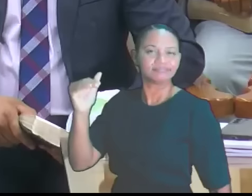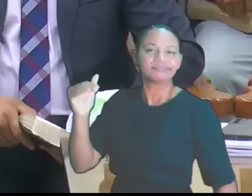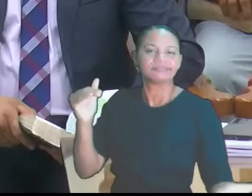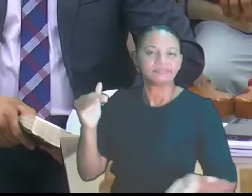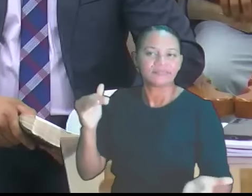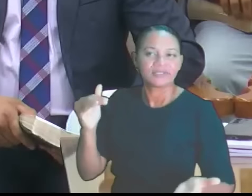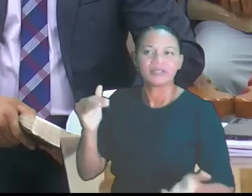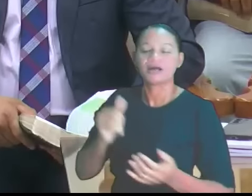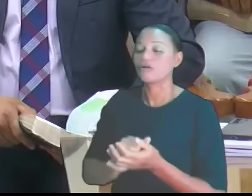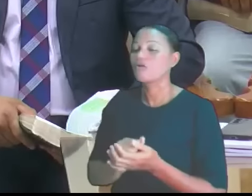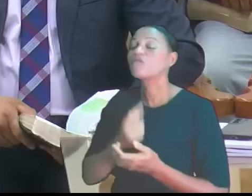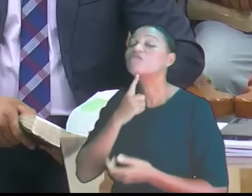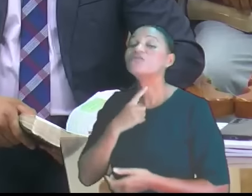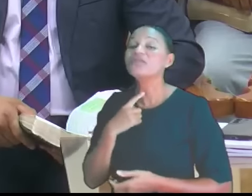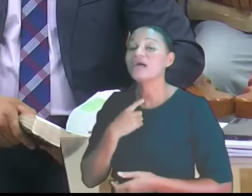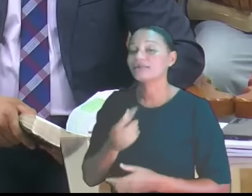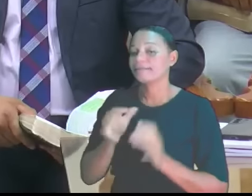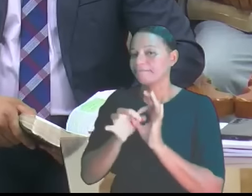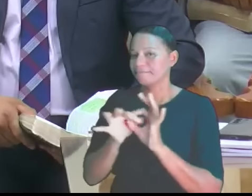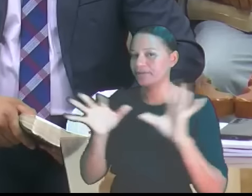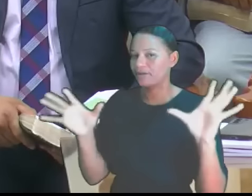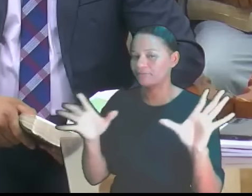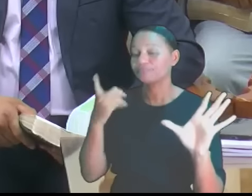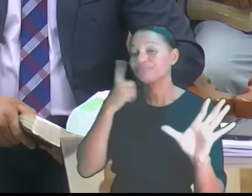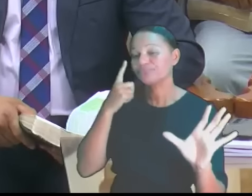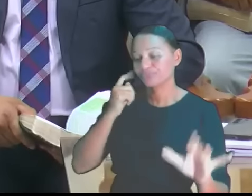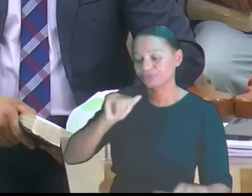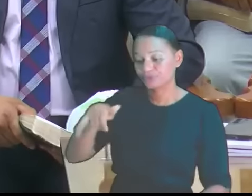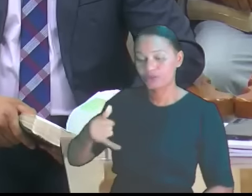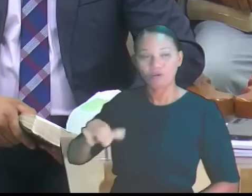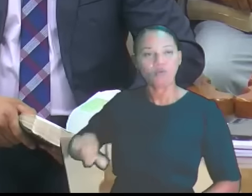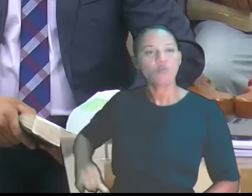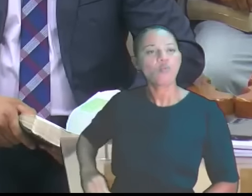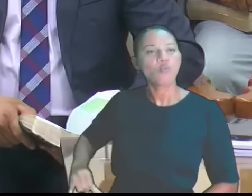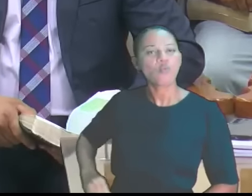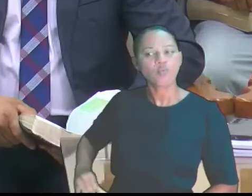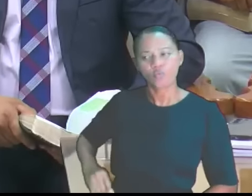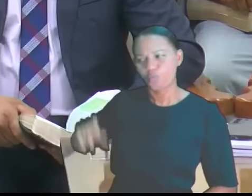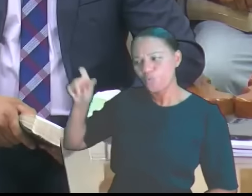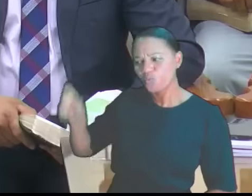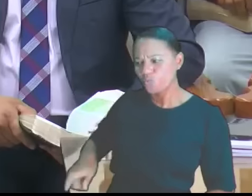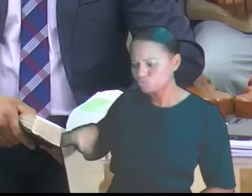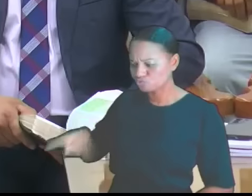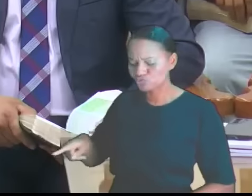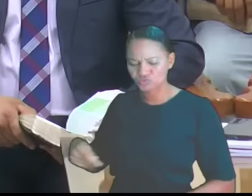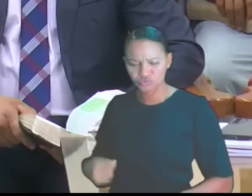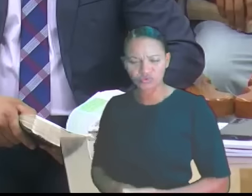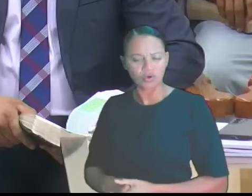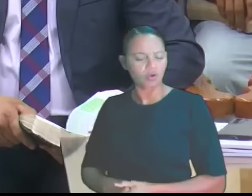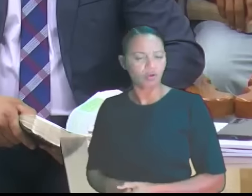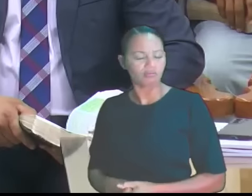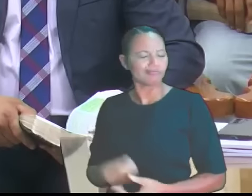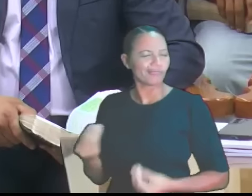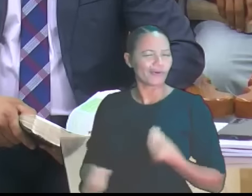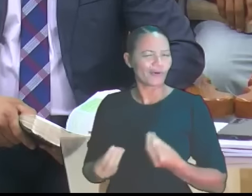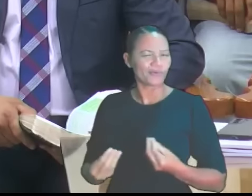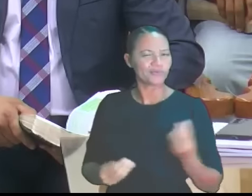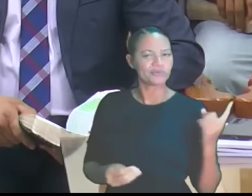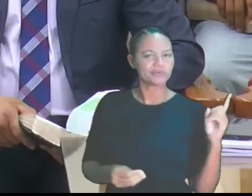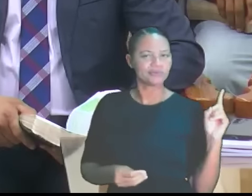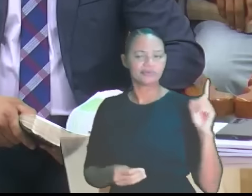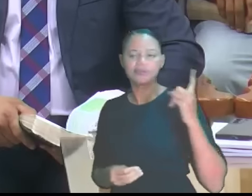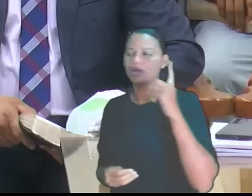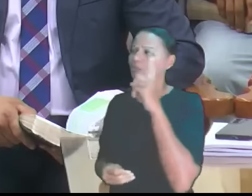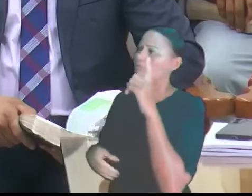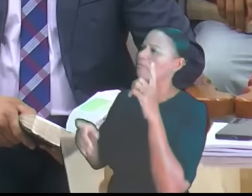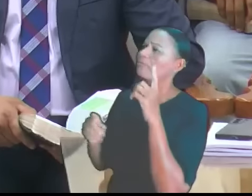vontade permissiva. Olha o caso de Jó. Da onde vem Satanás? Rodear a terra e passear por ela.